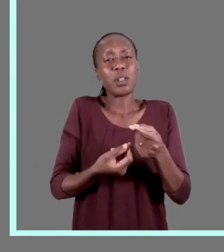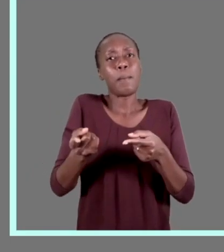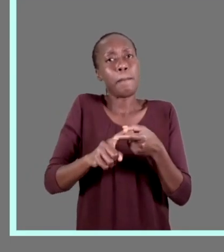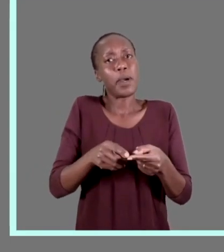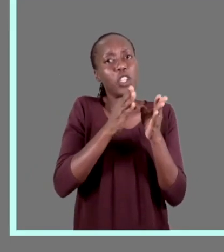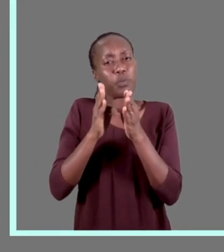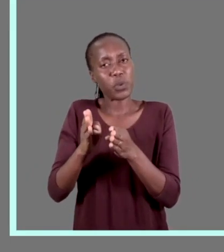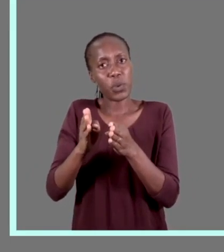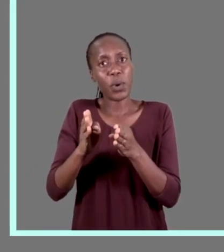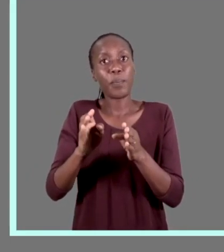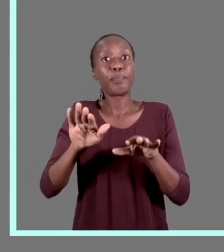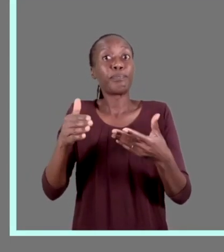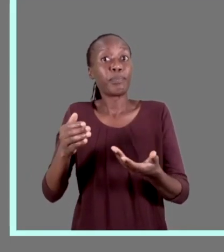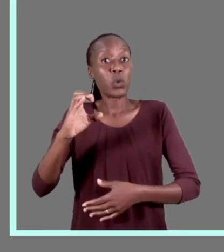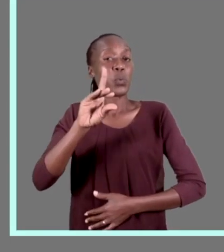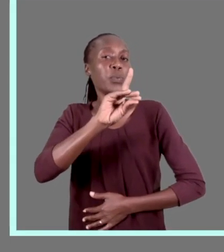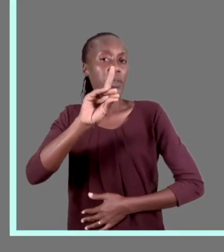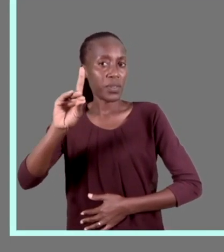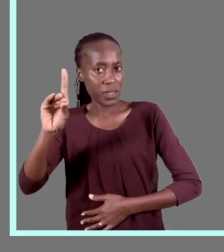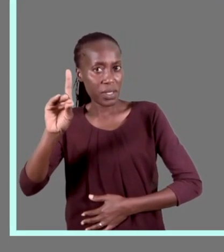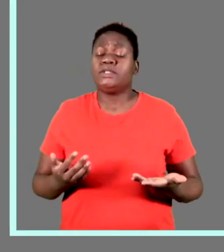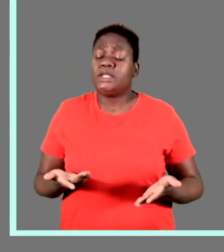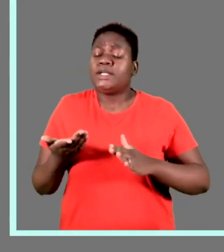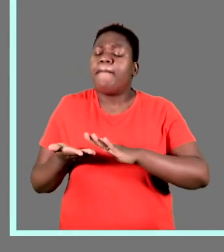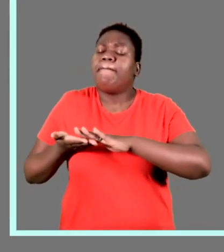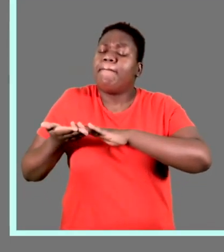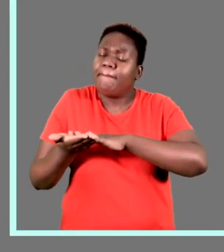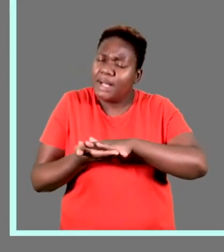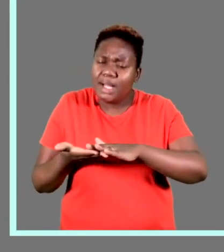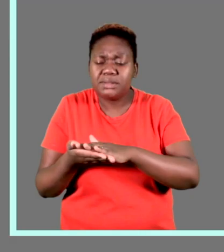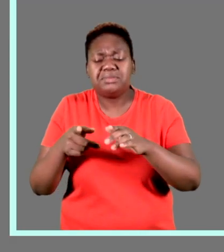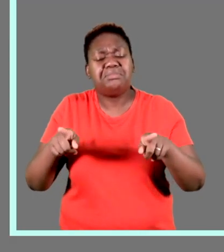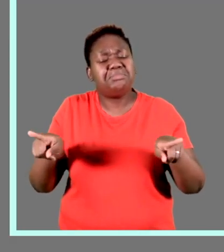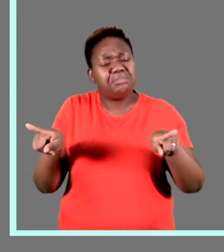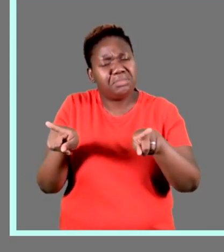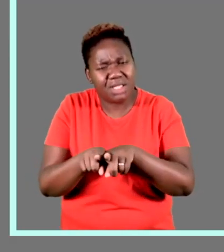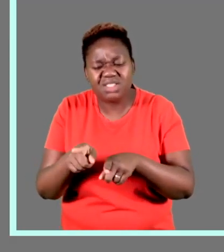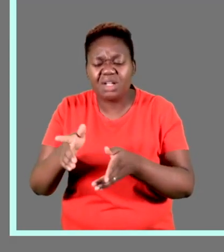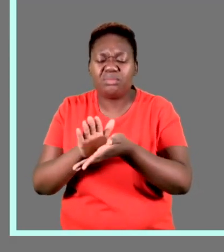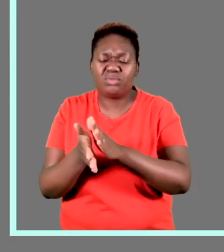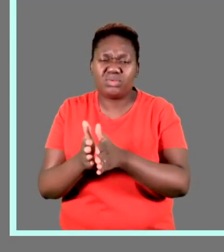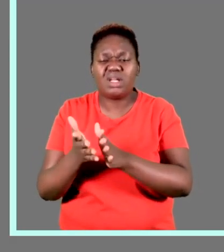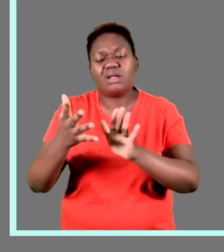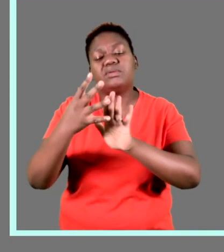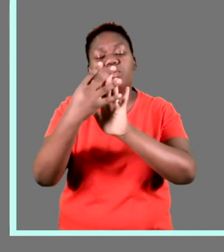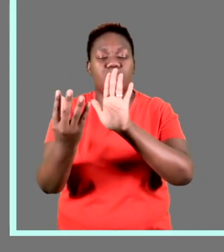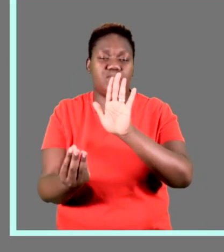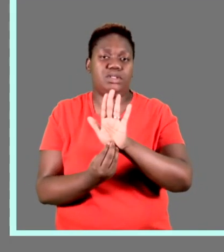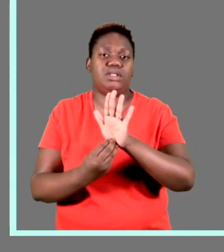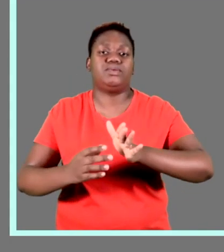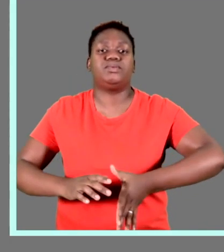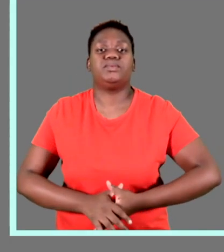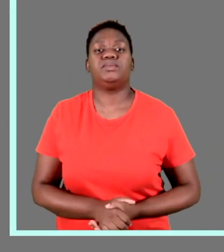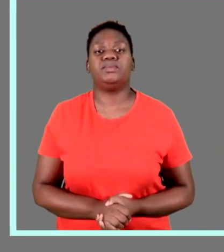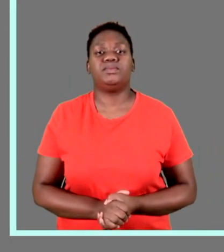pessoas com deficiência. Mesmo numa fase piloto, a iniciativa já